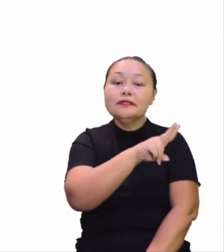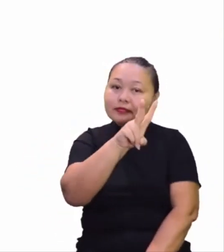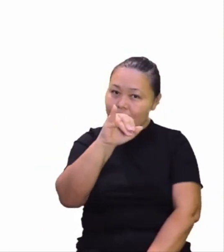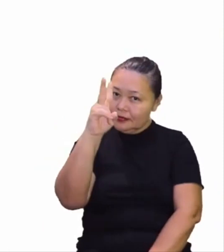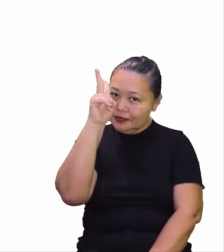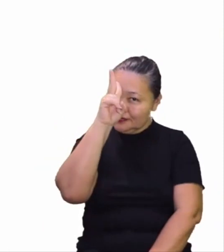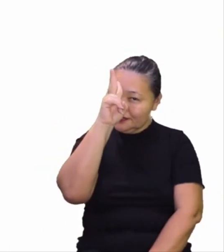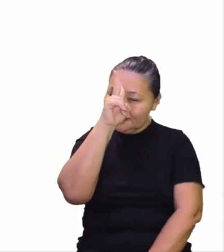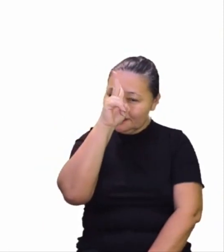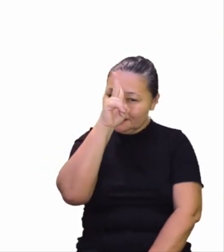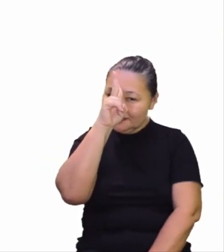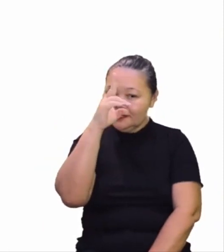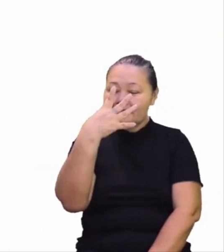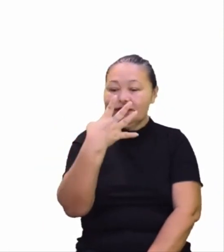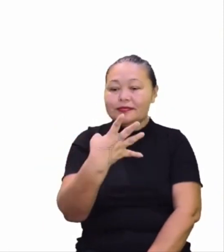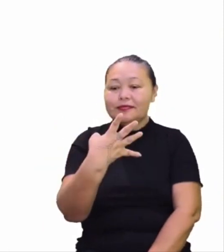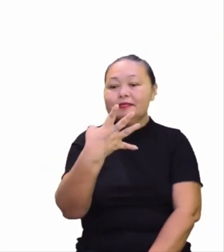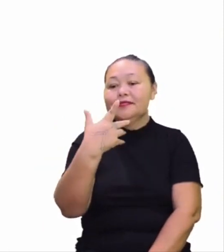né? Exatamente. Estamos falando da